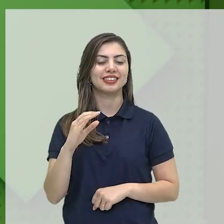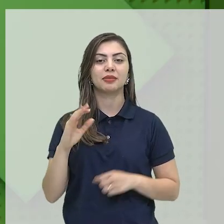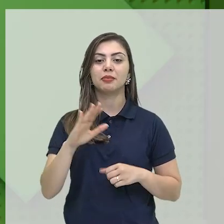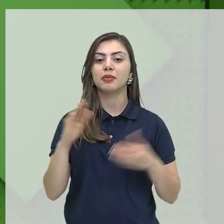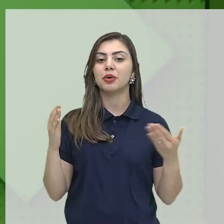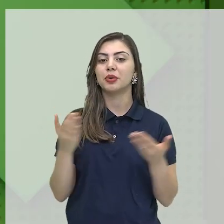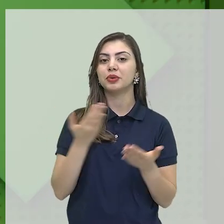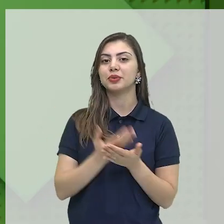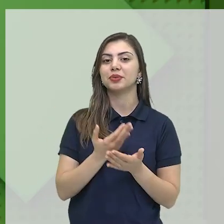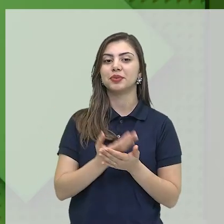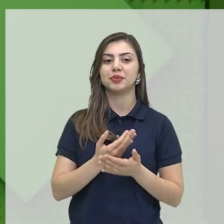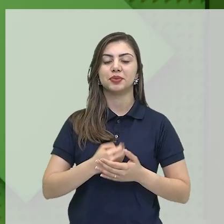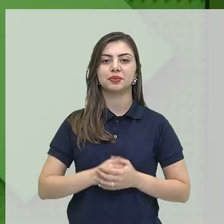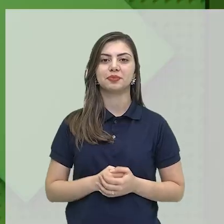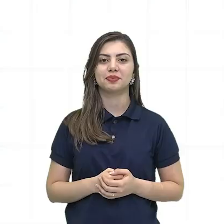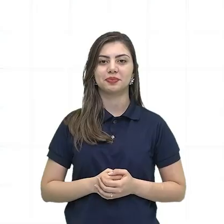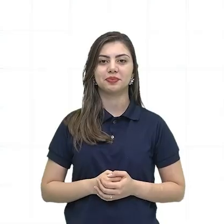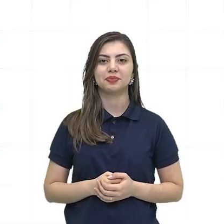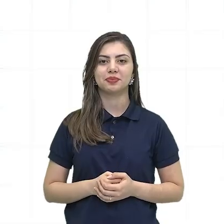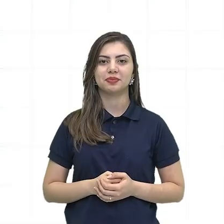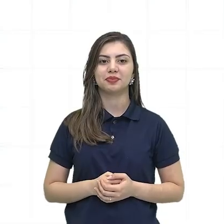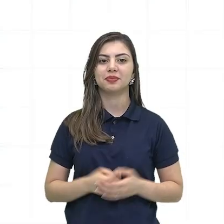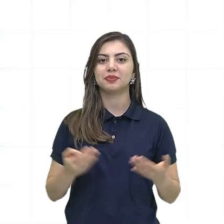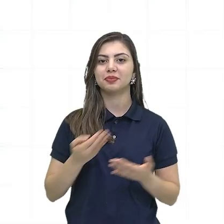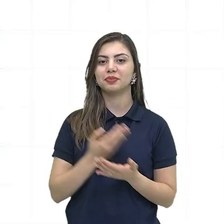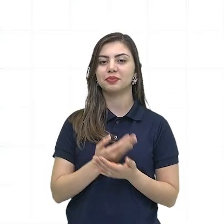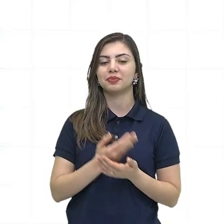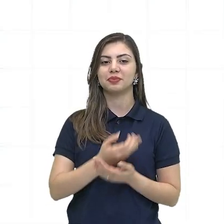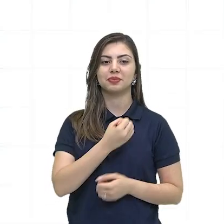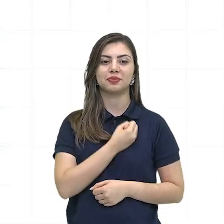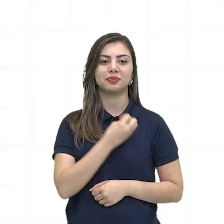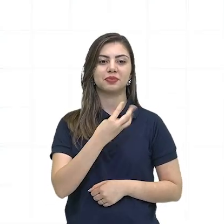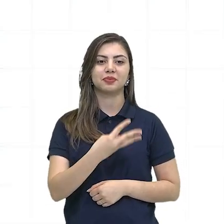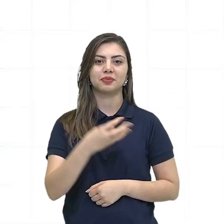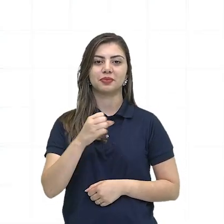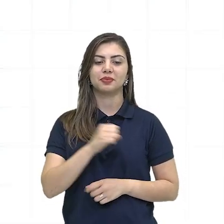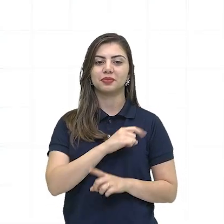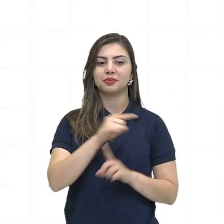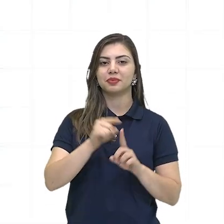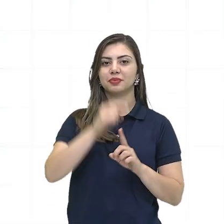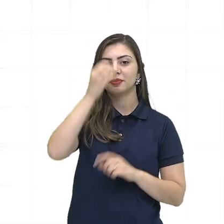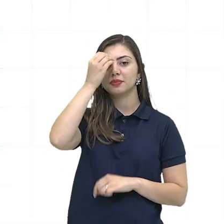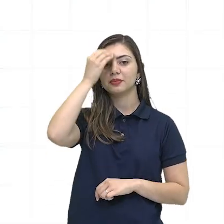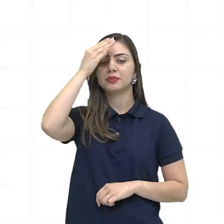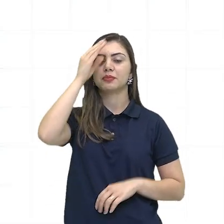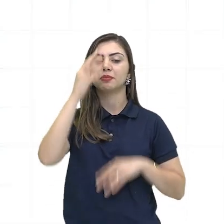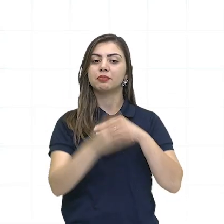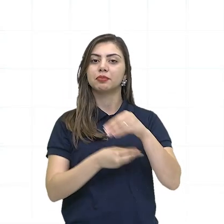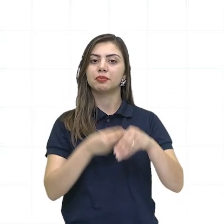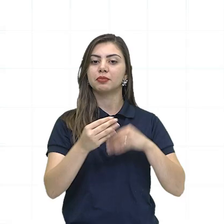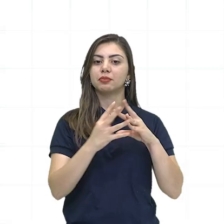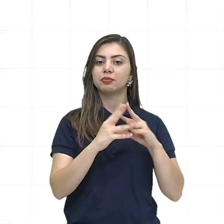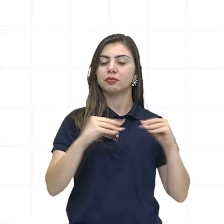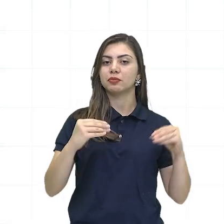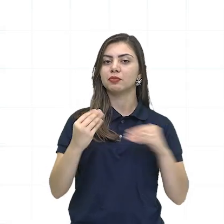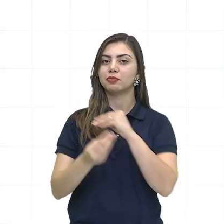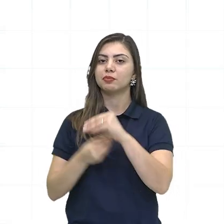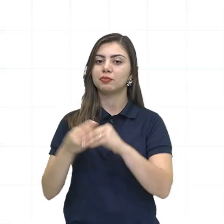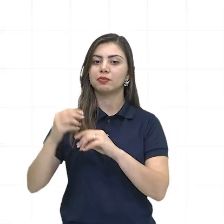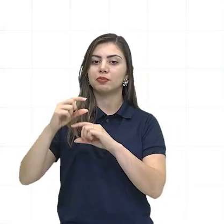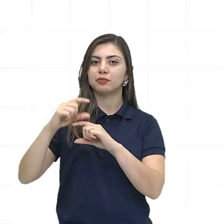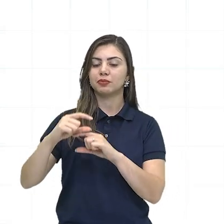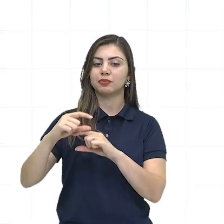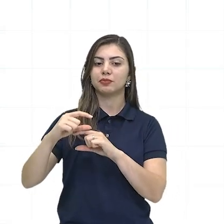Ciências, e vamos conhecer a nossa aula. A aula de número 38, Objetos de Conhecimento,